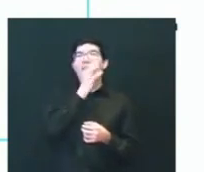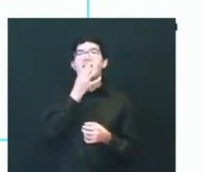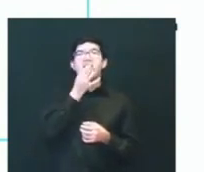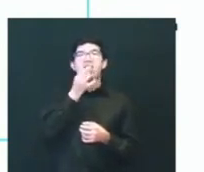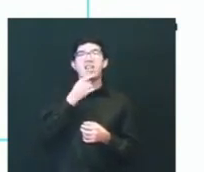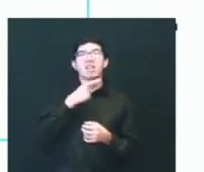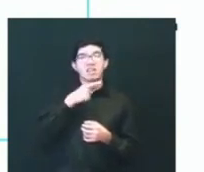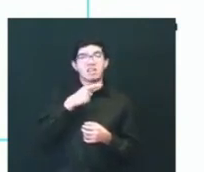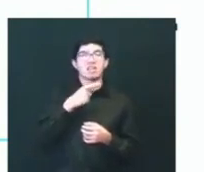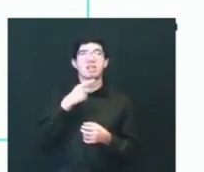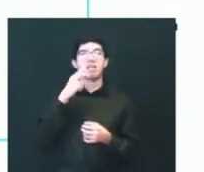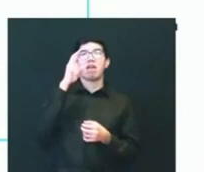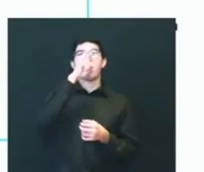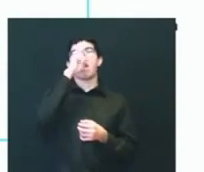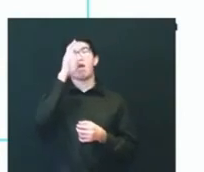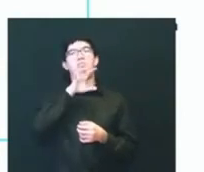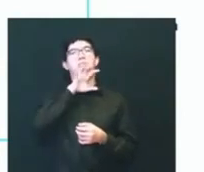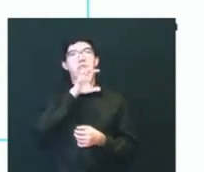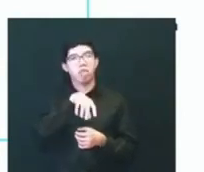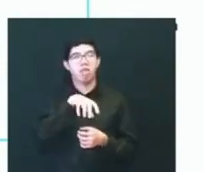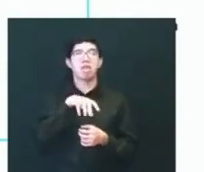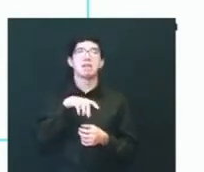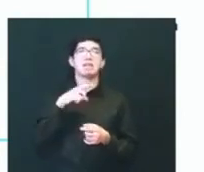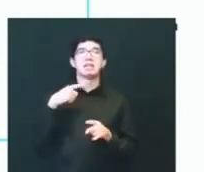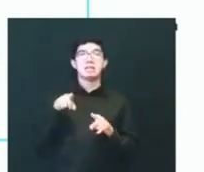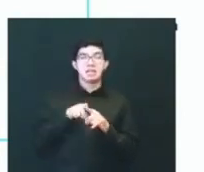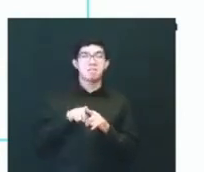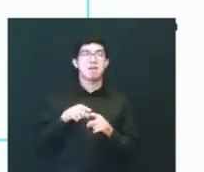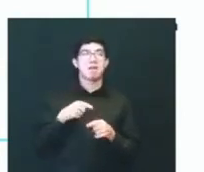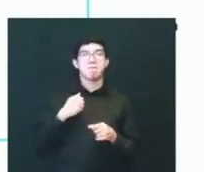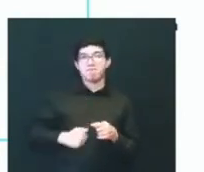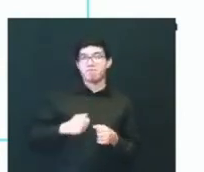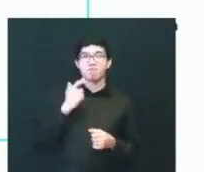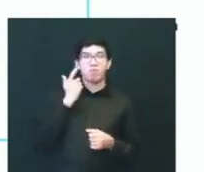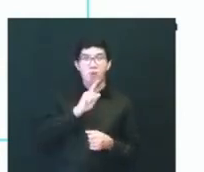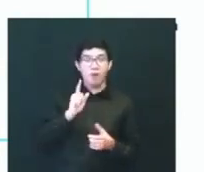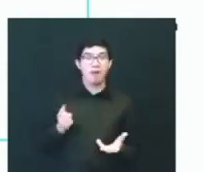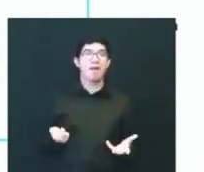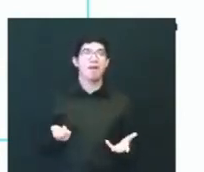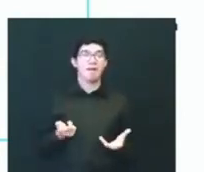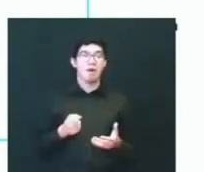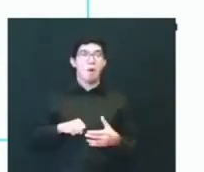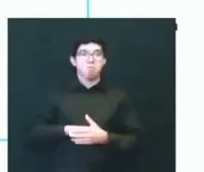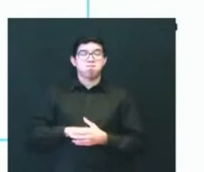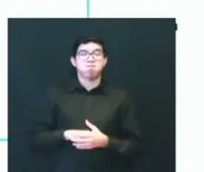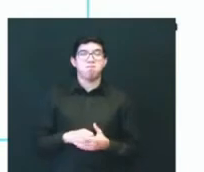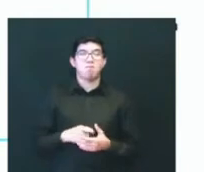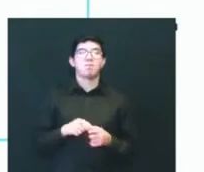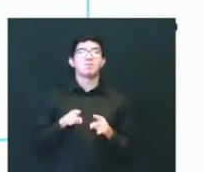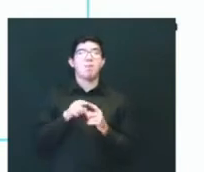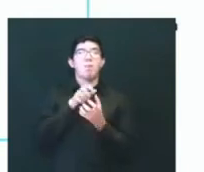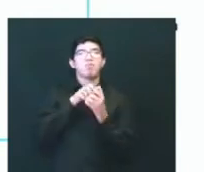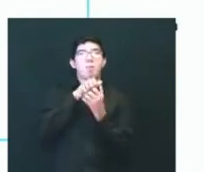náuseas, vômitos, intestino preso, já falei, né, empachamento, dificuldade de